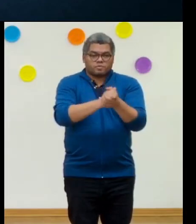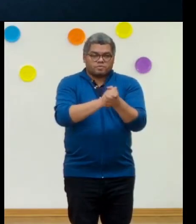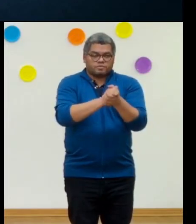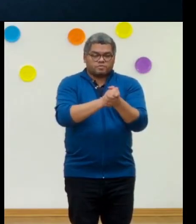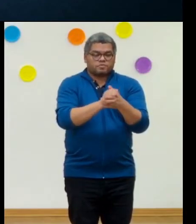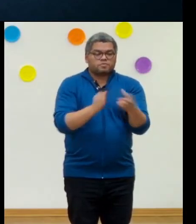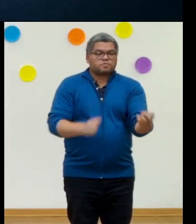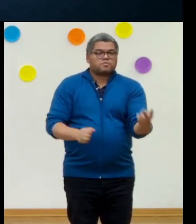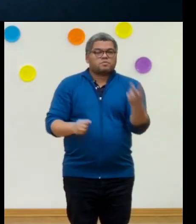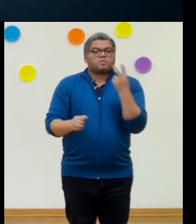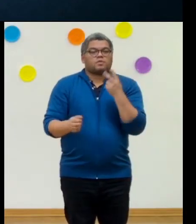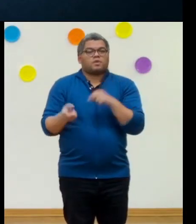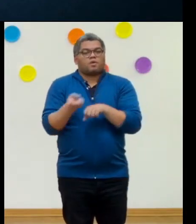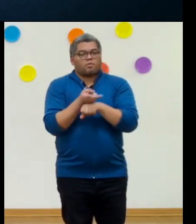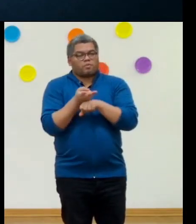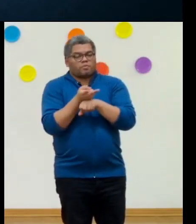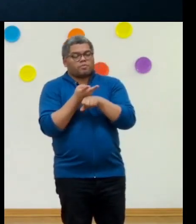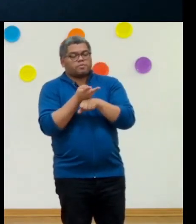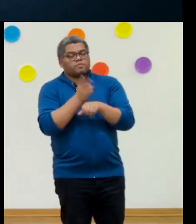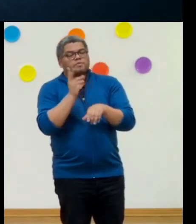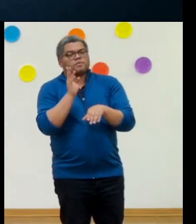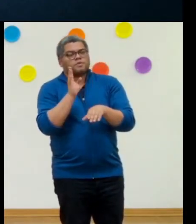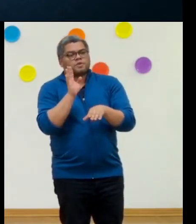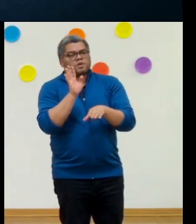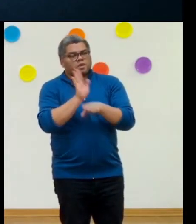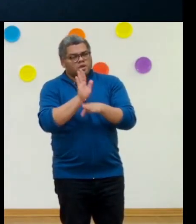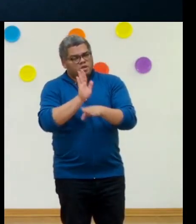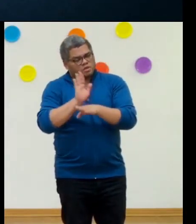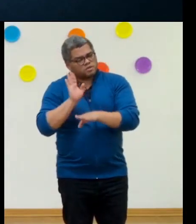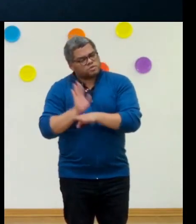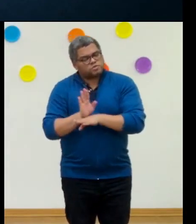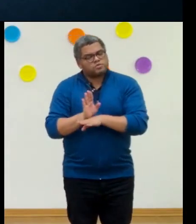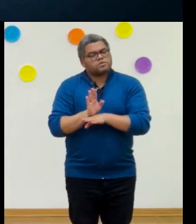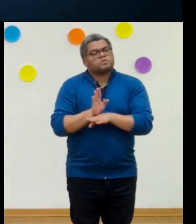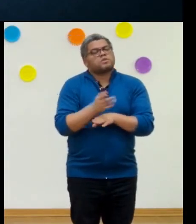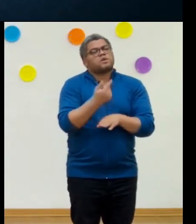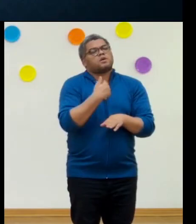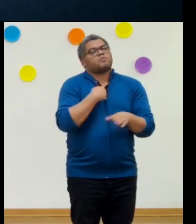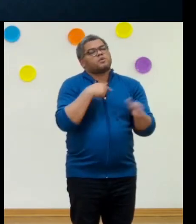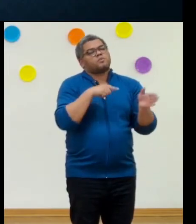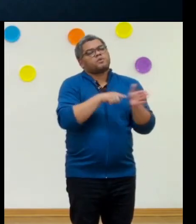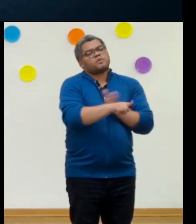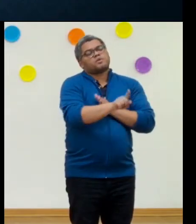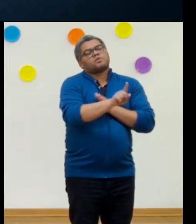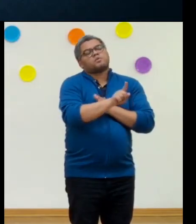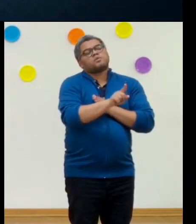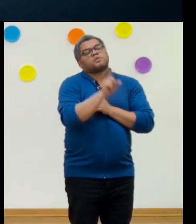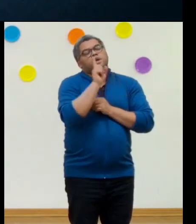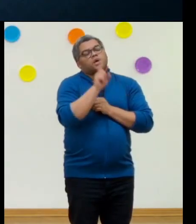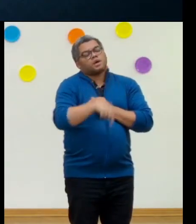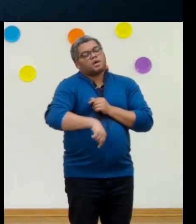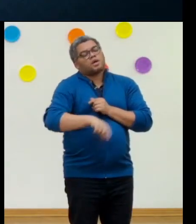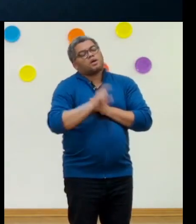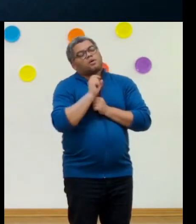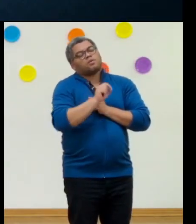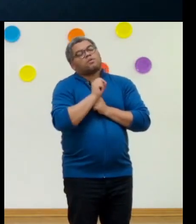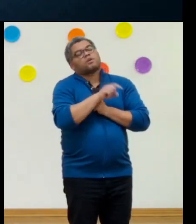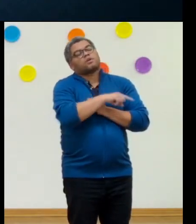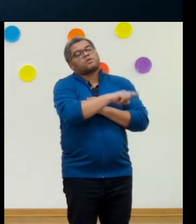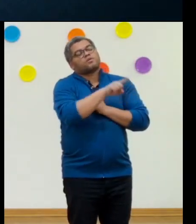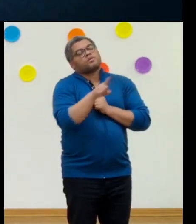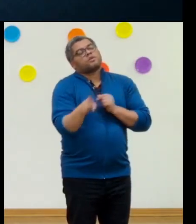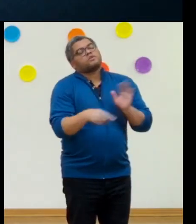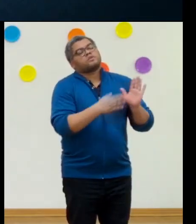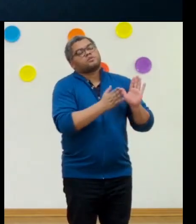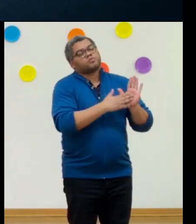ou dizendo, pastor, eu acho que não dá mais e tal, a minha pergunta é, o que você prometeu para sua esposa diante de Deus, do